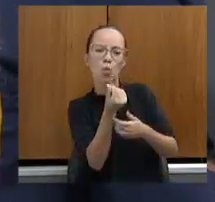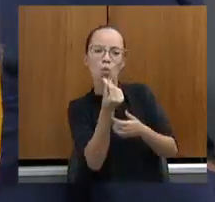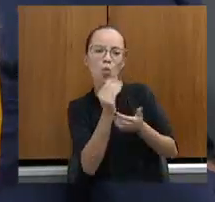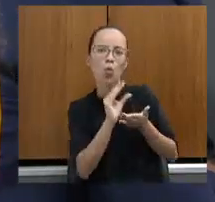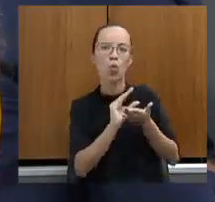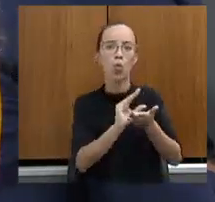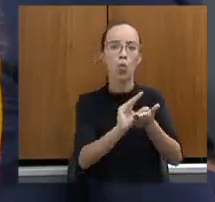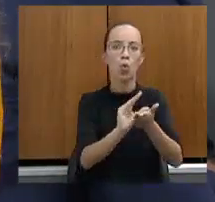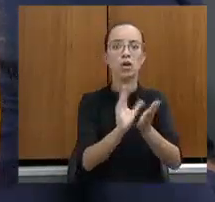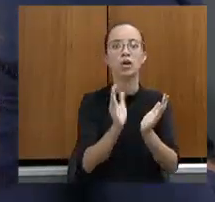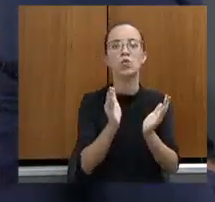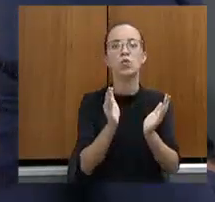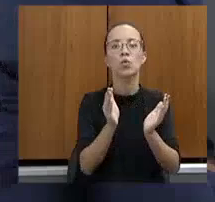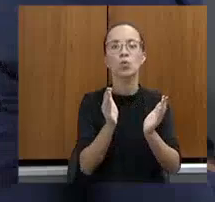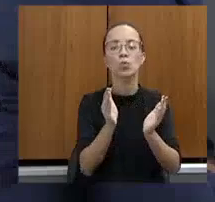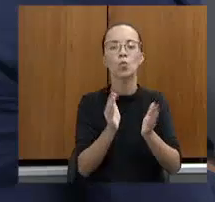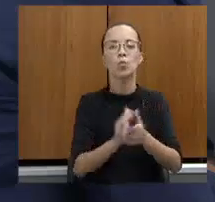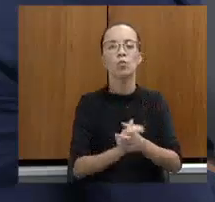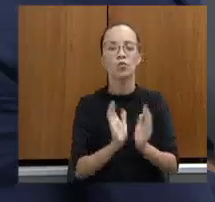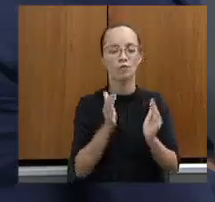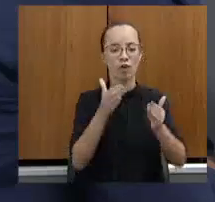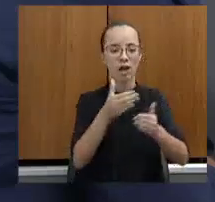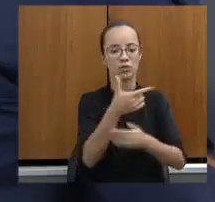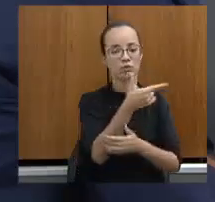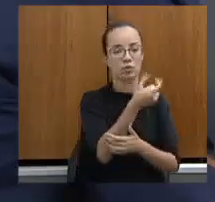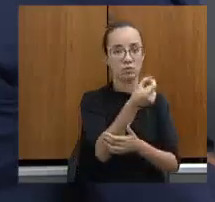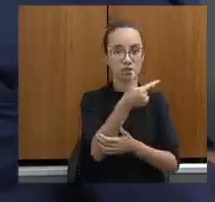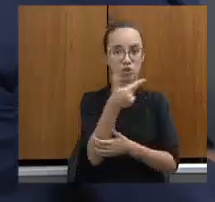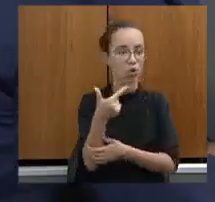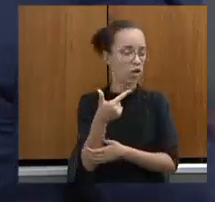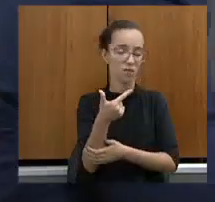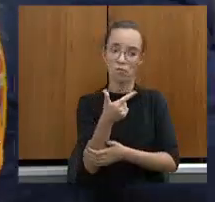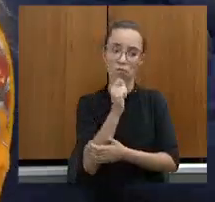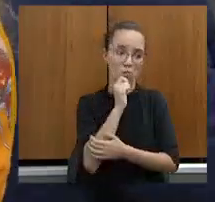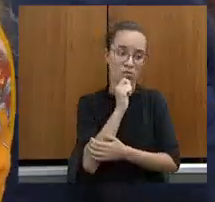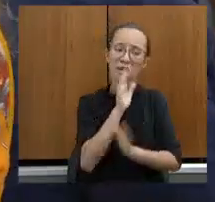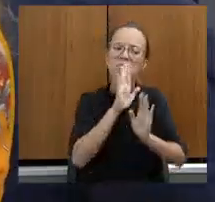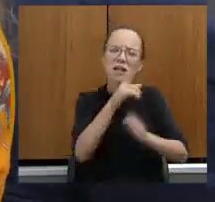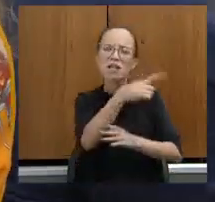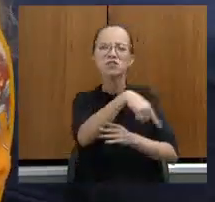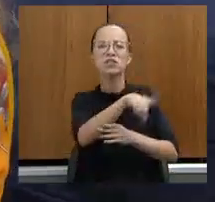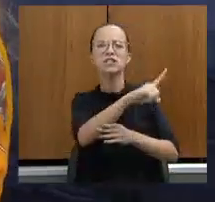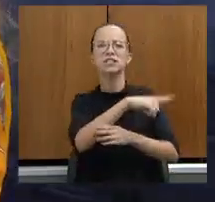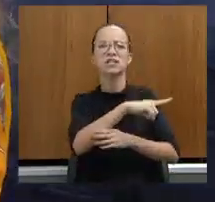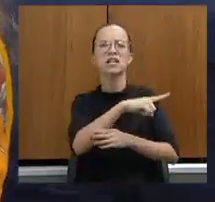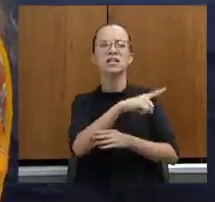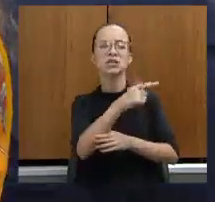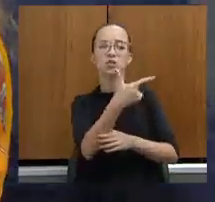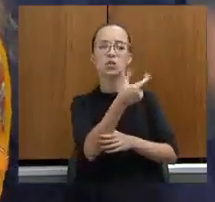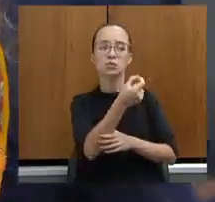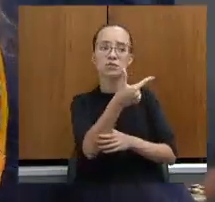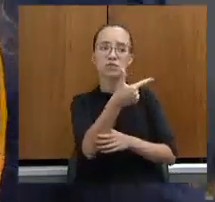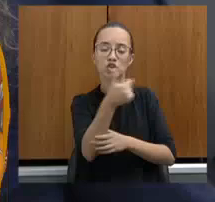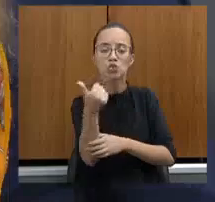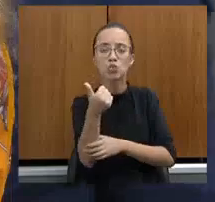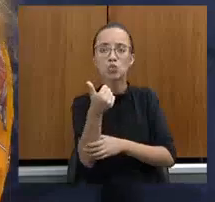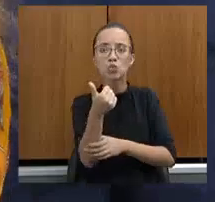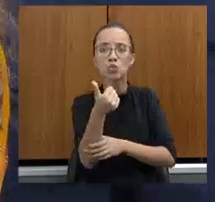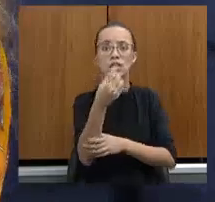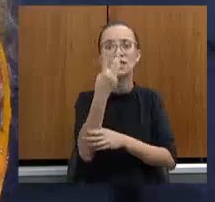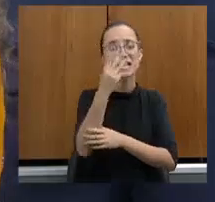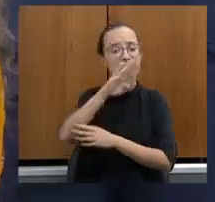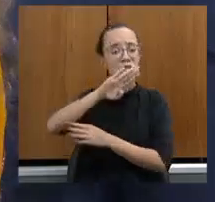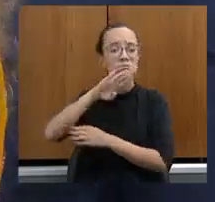de 2022 mas vocês fecharam 2021 com mais de 3 bilhões